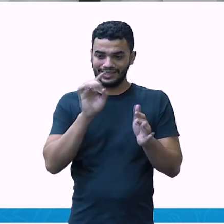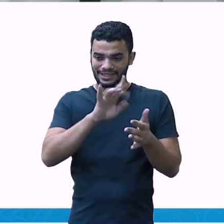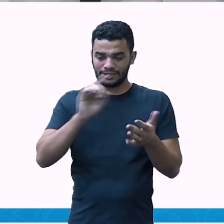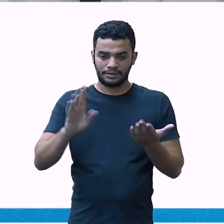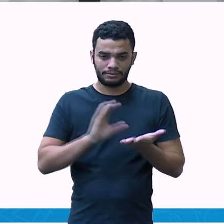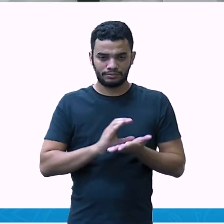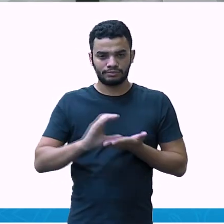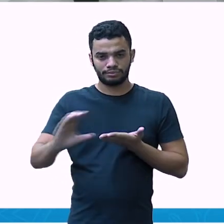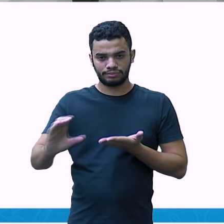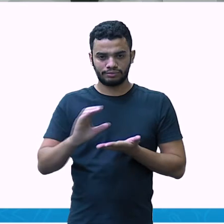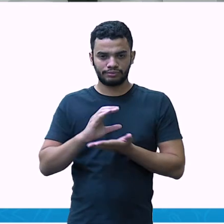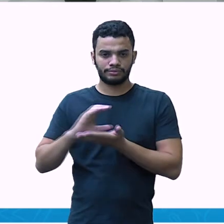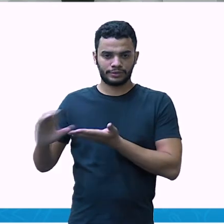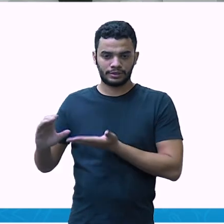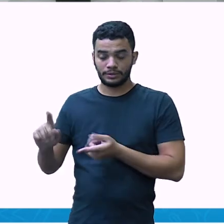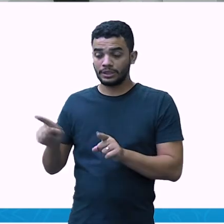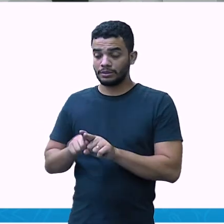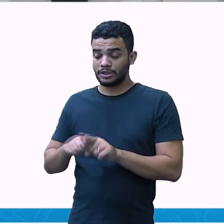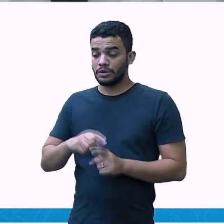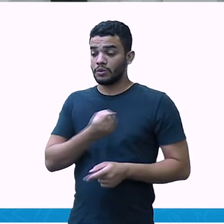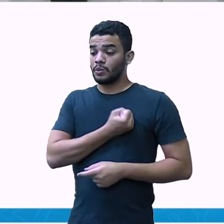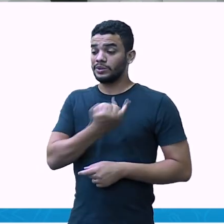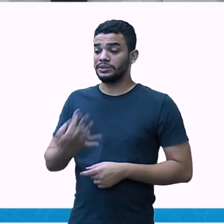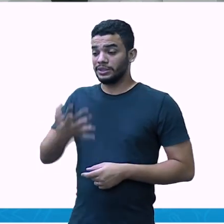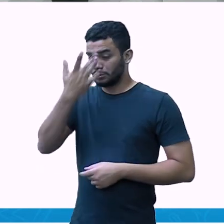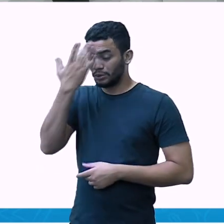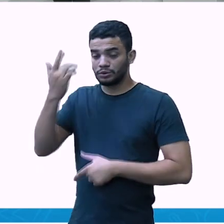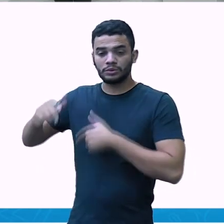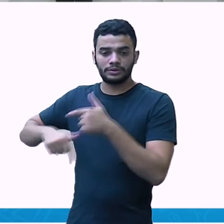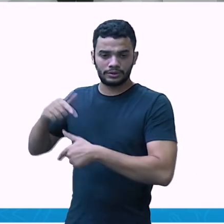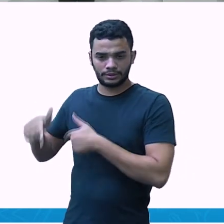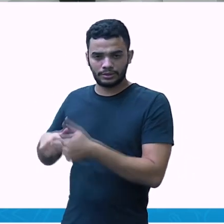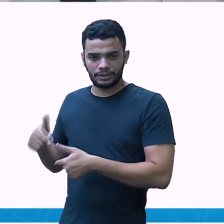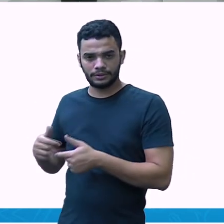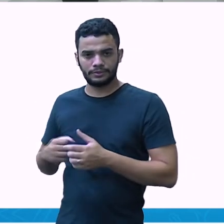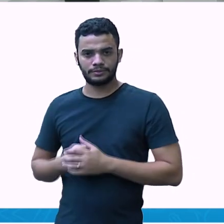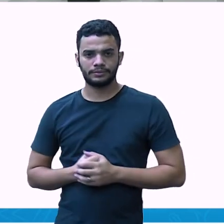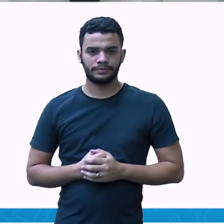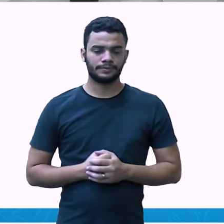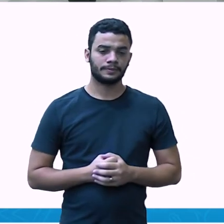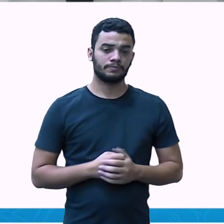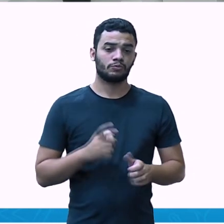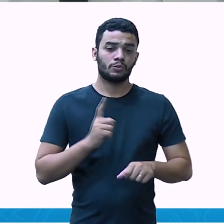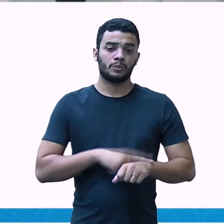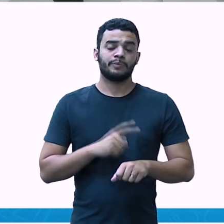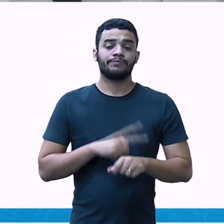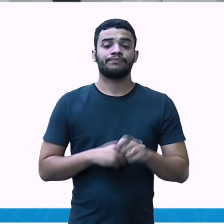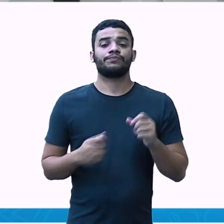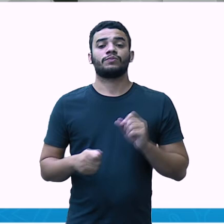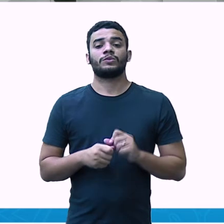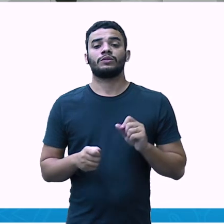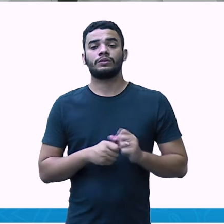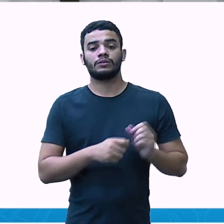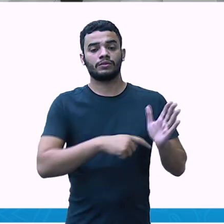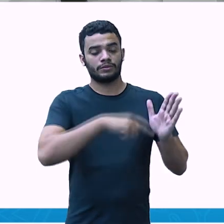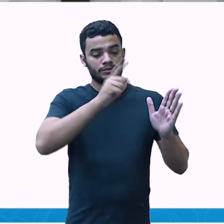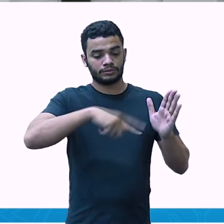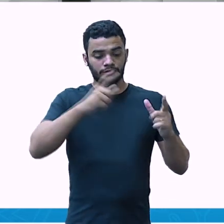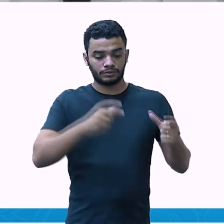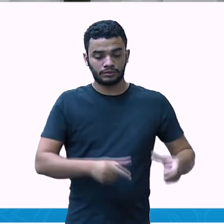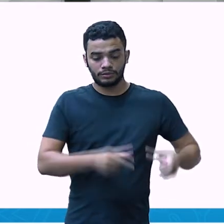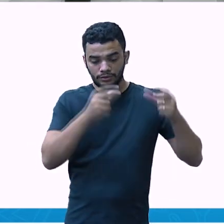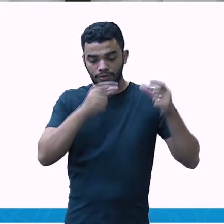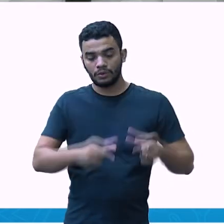até 5, 6, e assim sucessivamente. Quando eu vou montar o gráfico, olha o que vai acontecer. Está